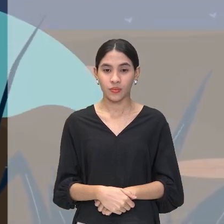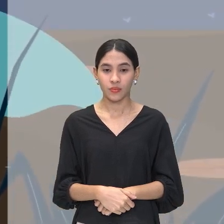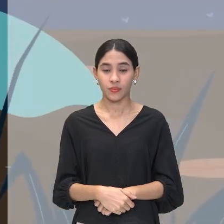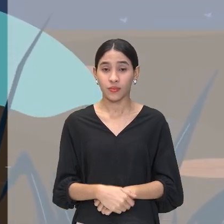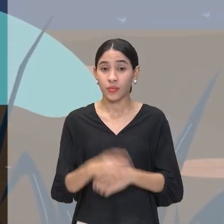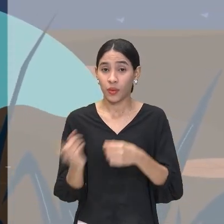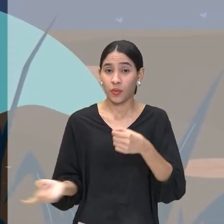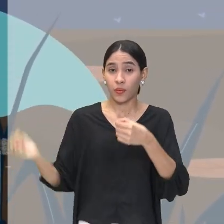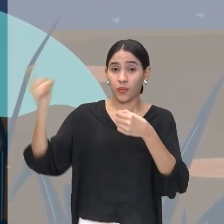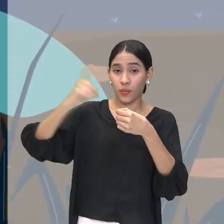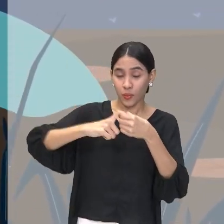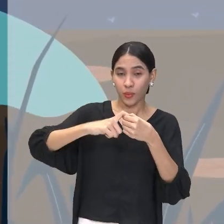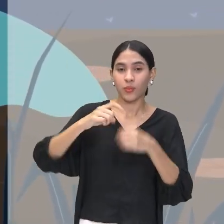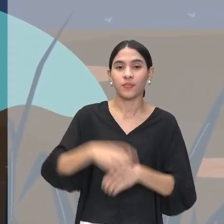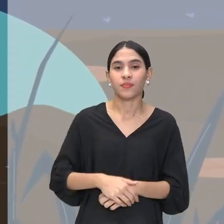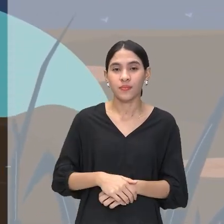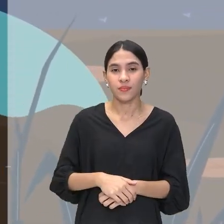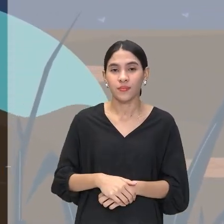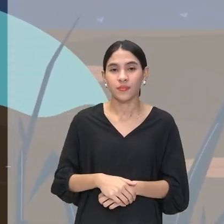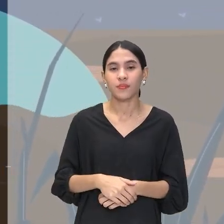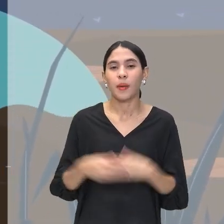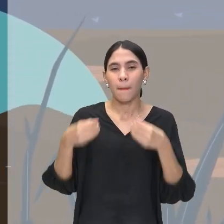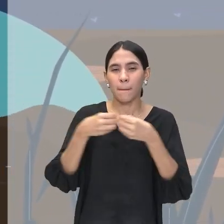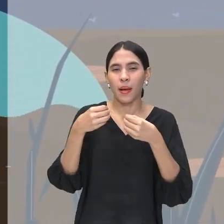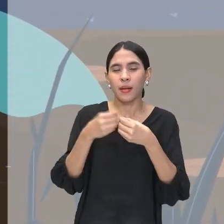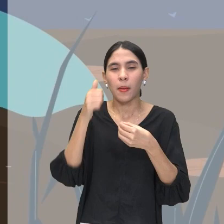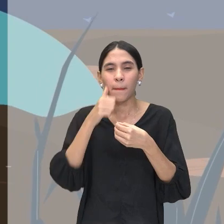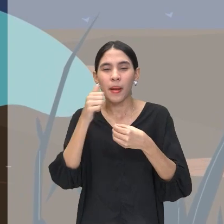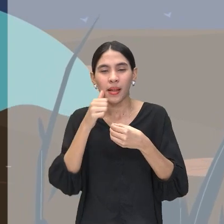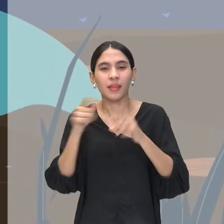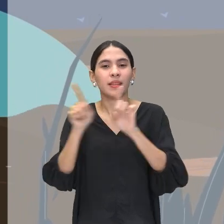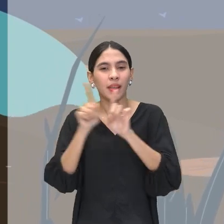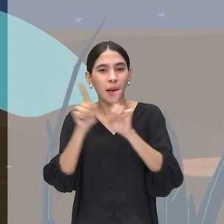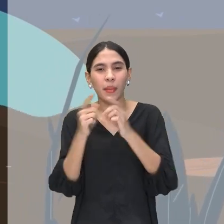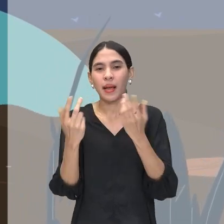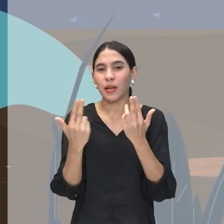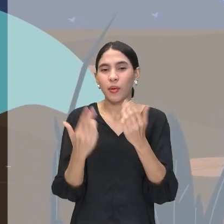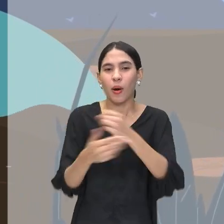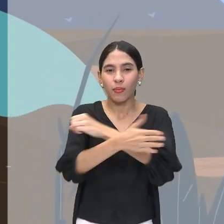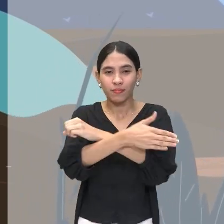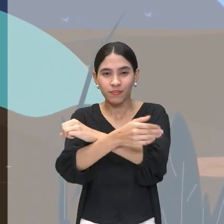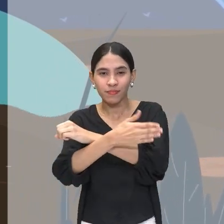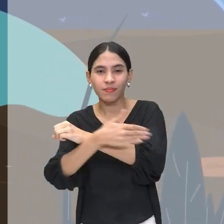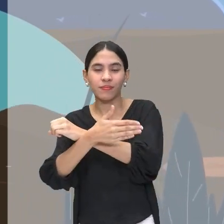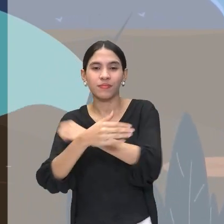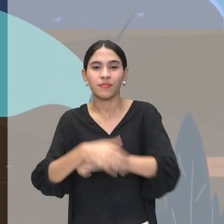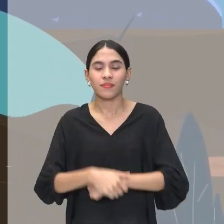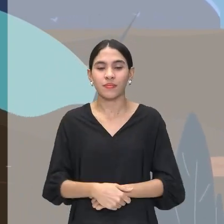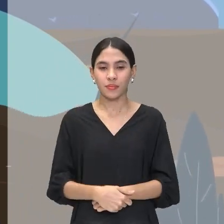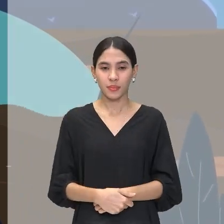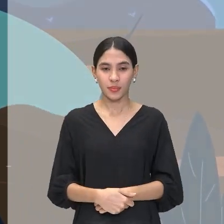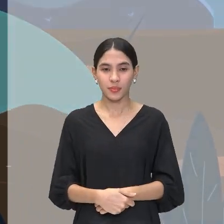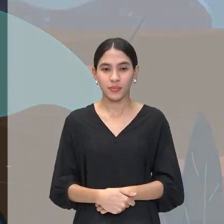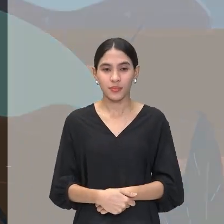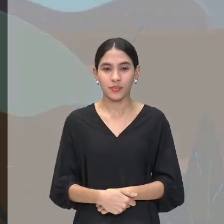Quando ele boiou, perto da moça, já era também peixe-boi.